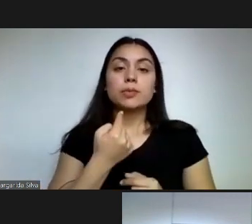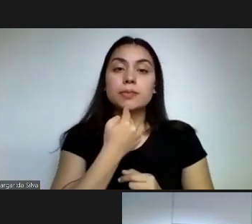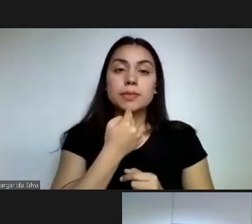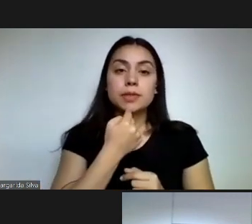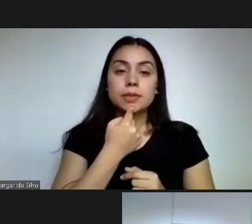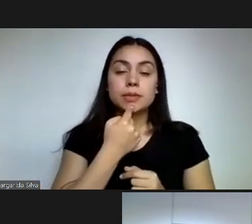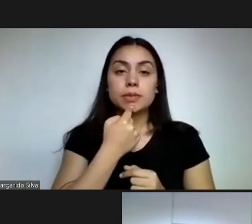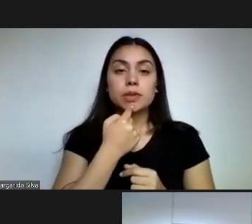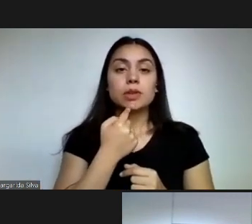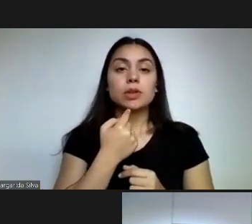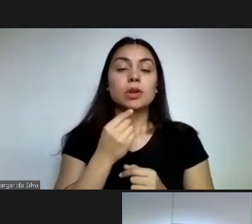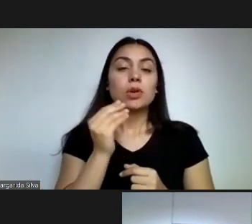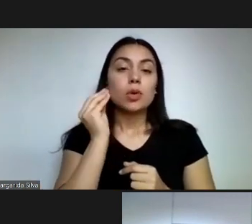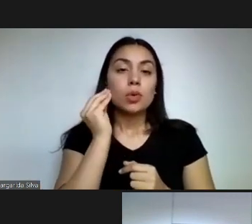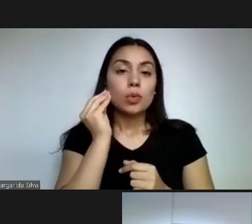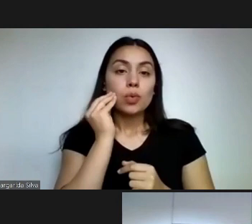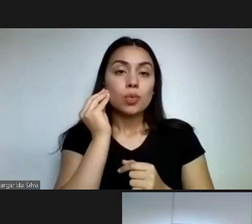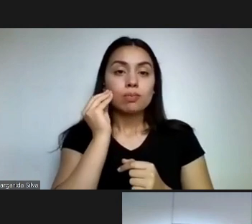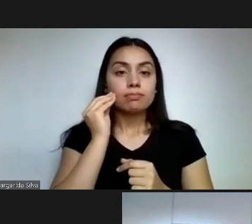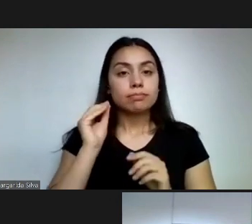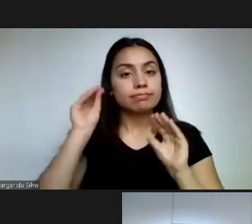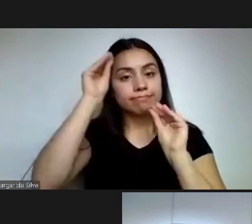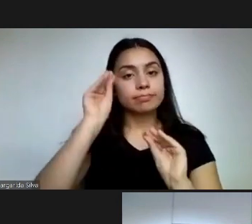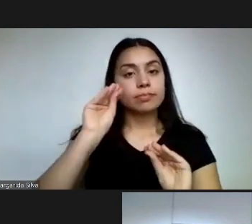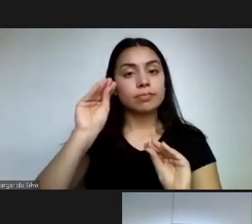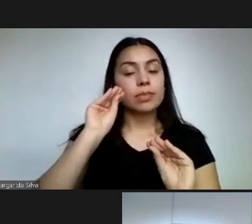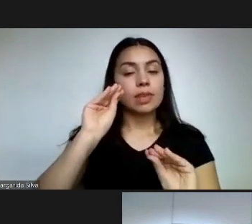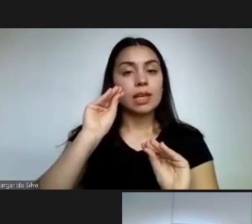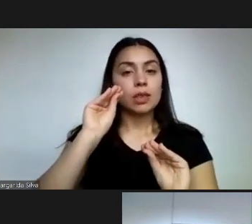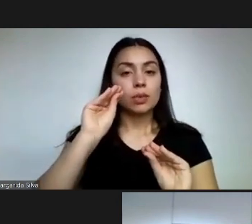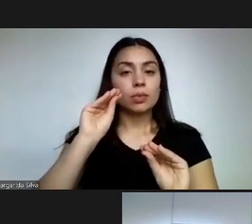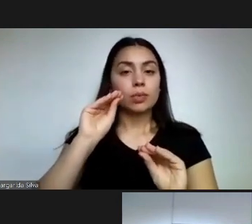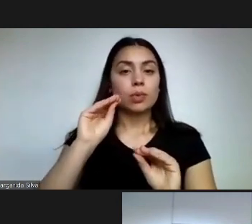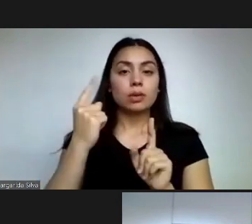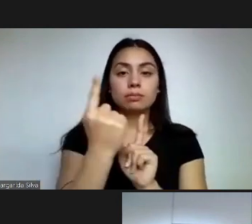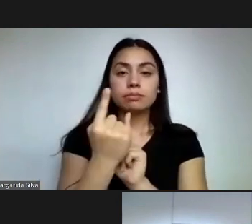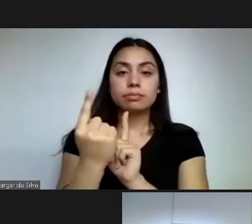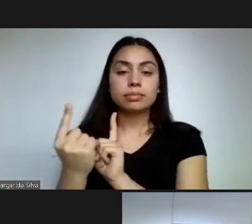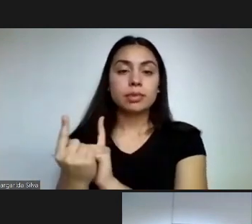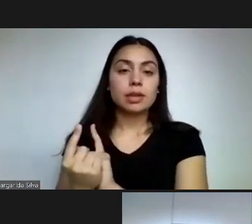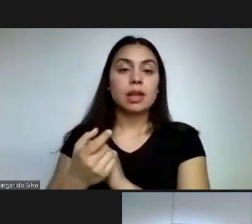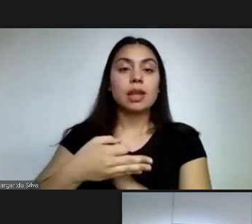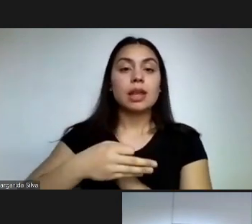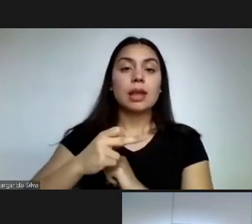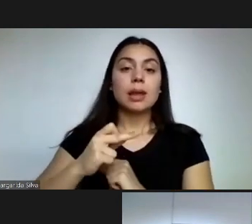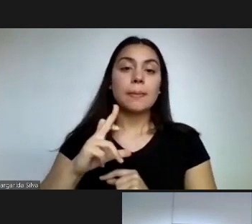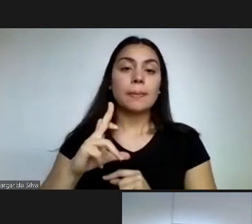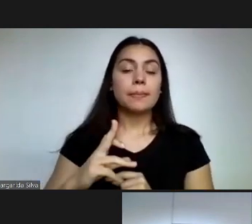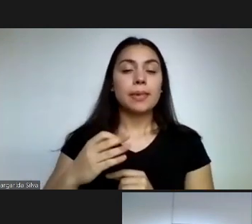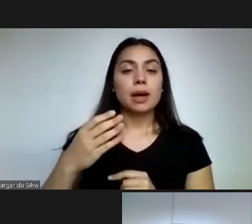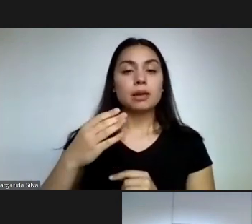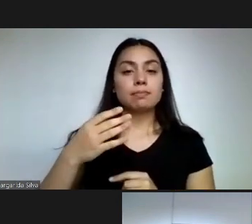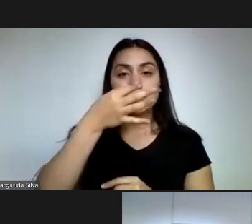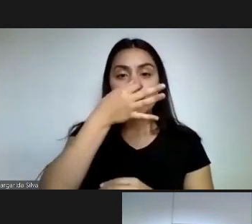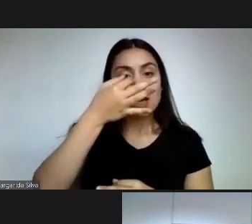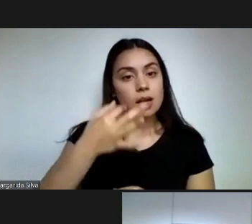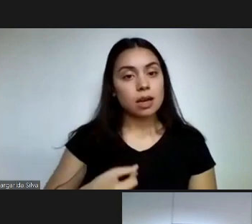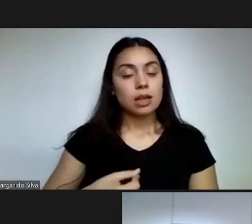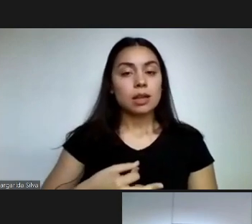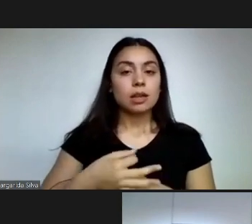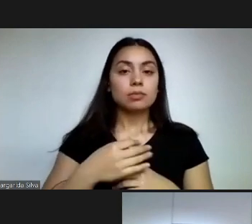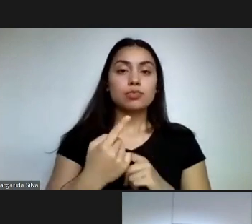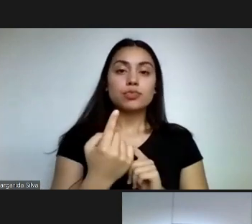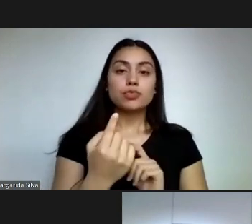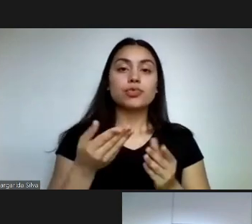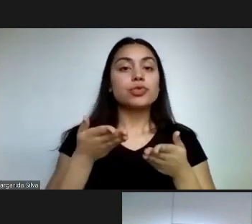multiplicadores. E o que é serem educadores de pares? Portanto, na PAR acreditamos muito nesta cultura da multiplicação, não é?